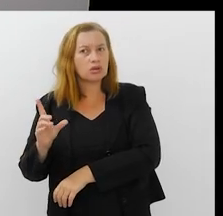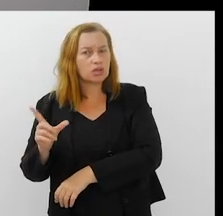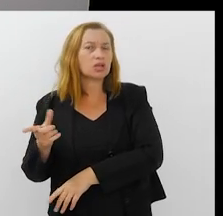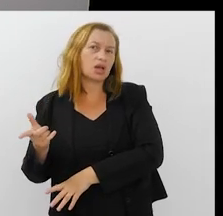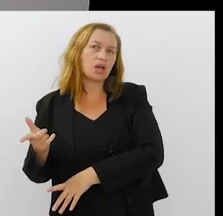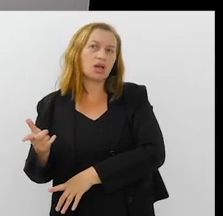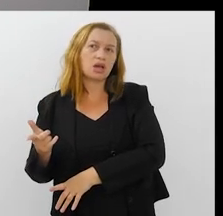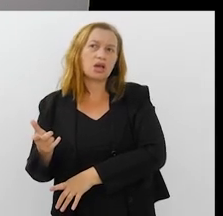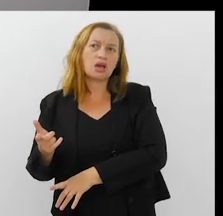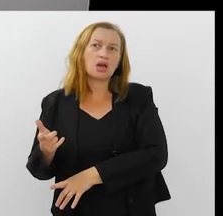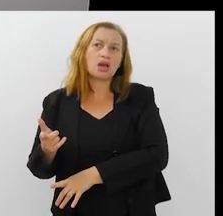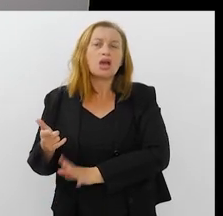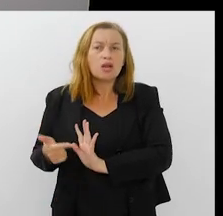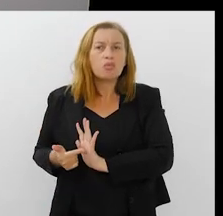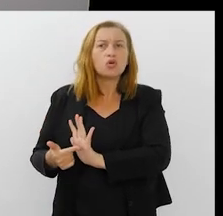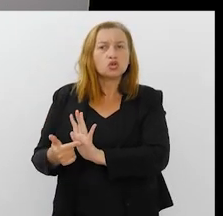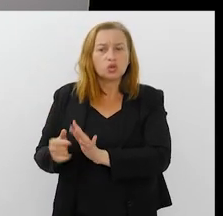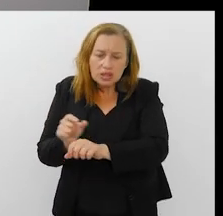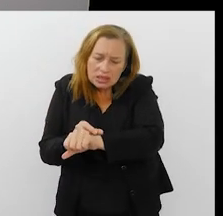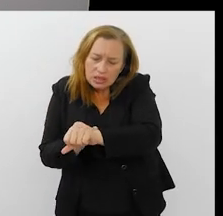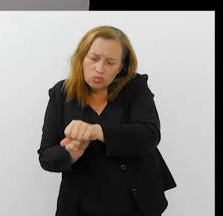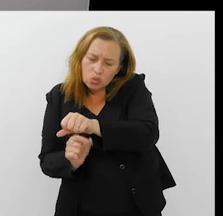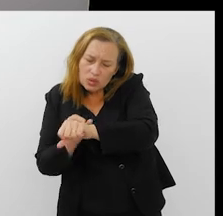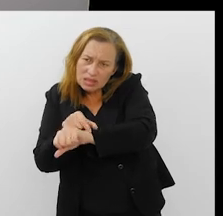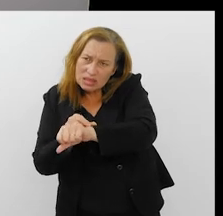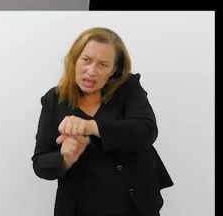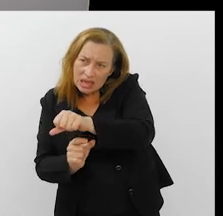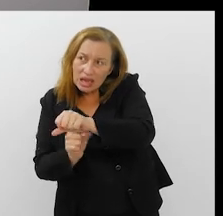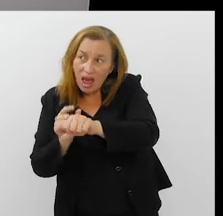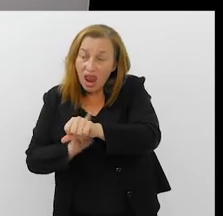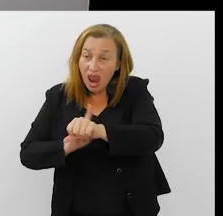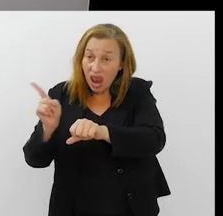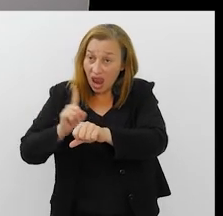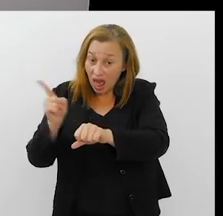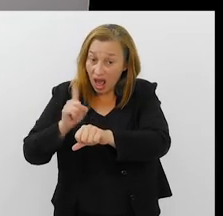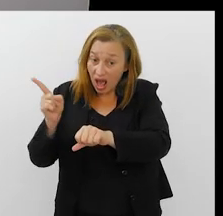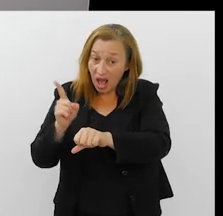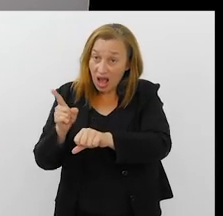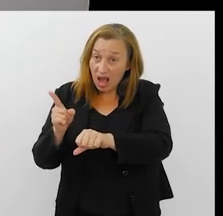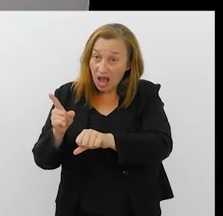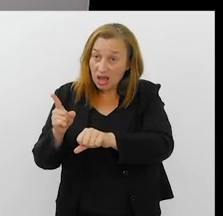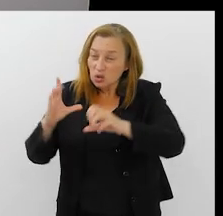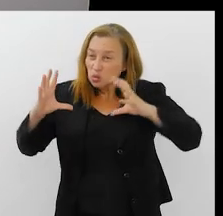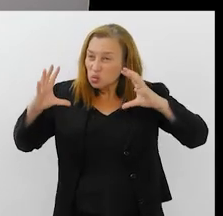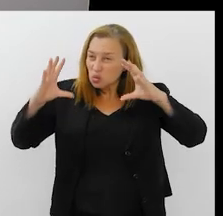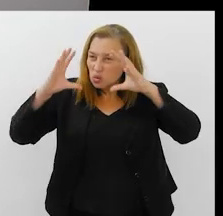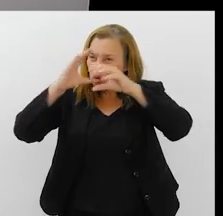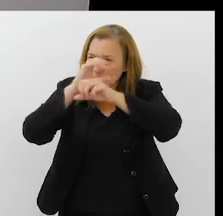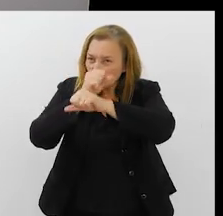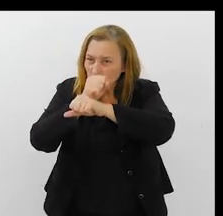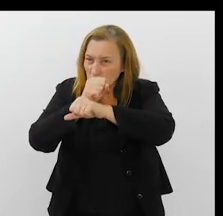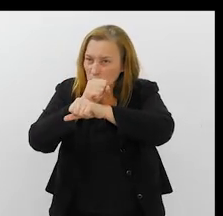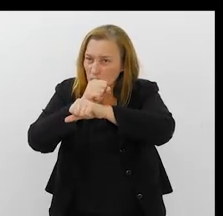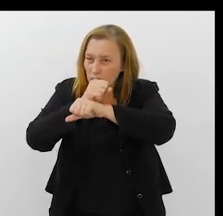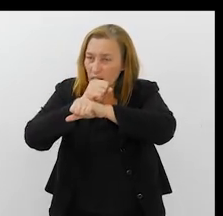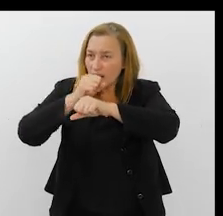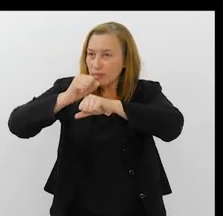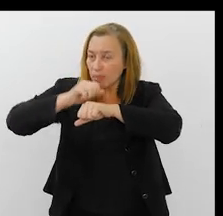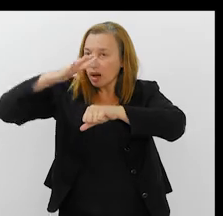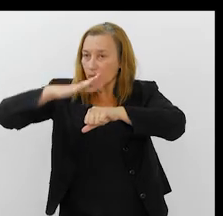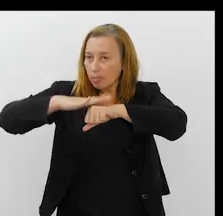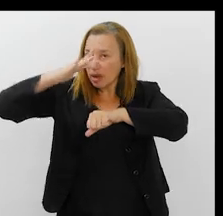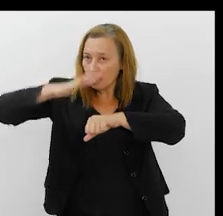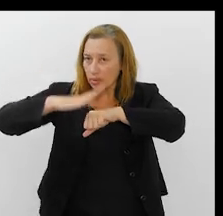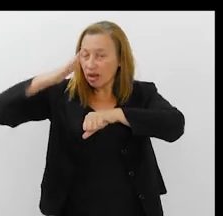iluminador. Beto, Caes, ele mostrou, tem essas pulseiras e tal, entendeu? Mas aí a